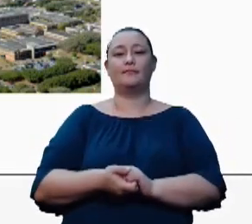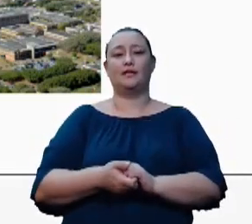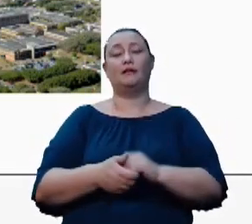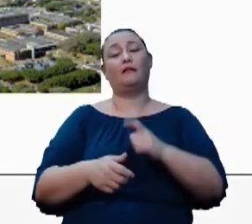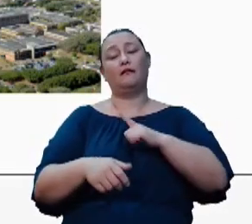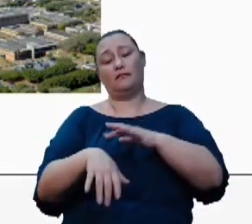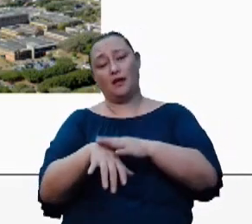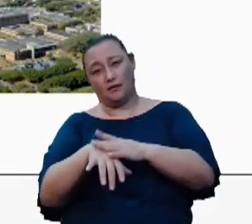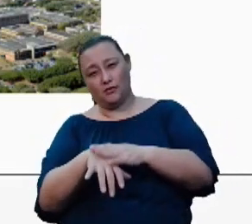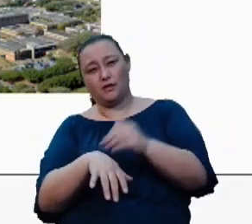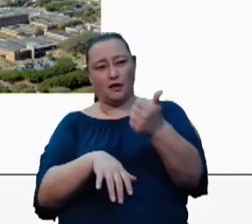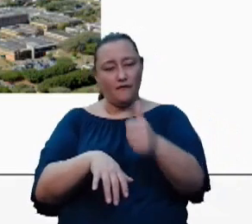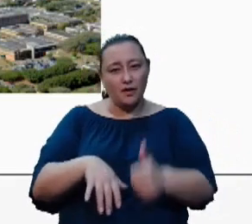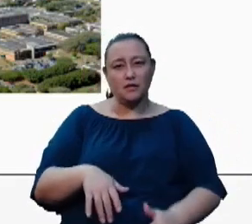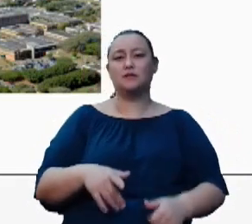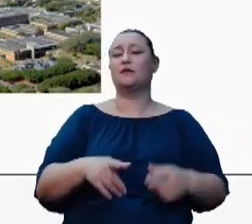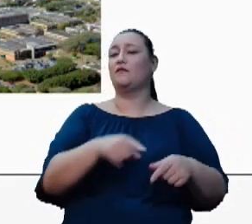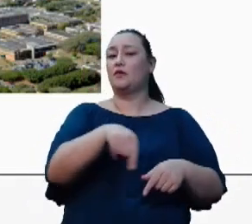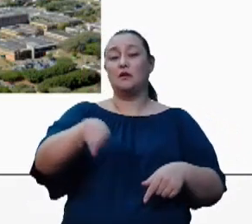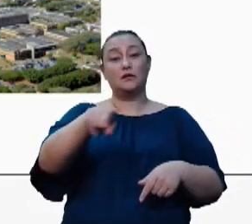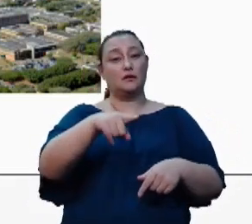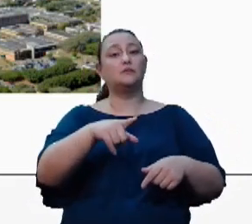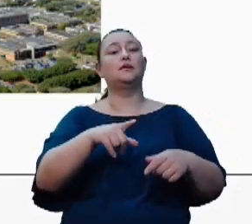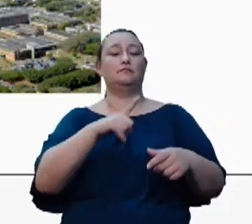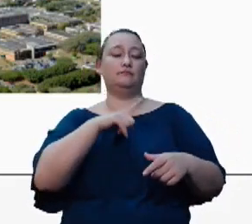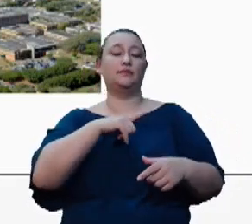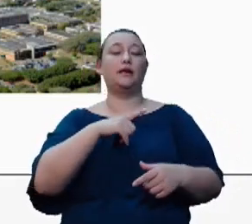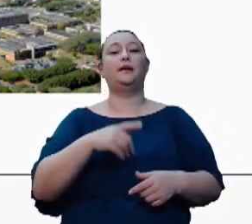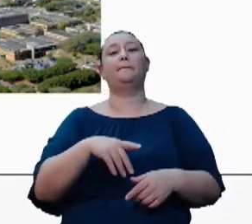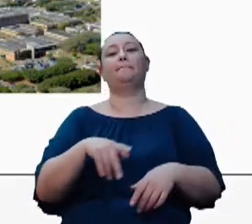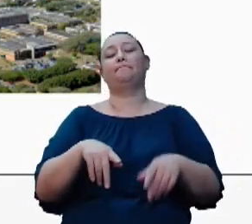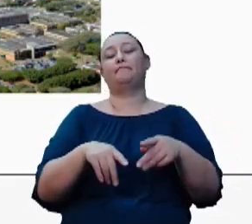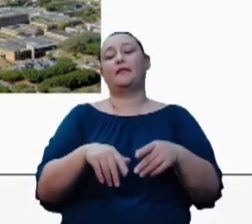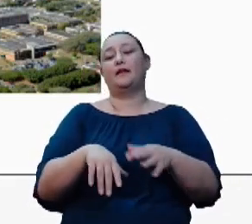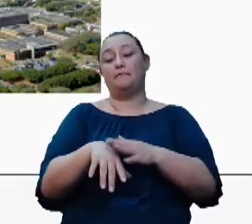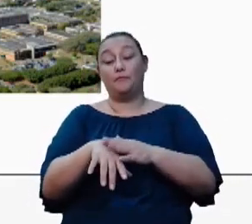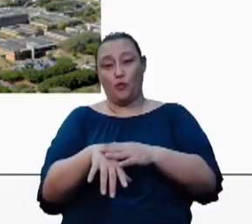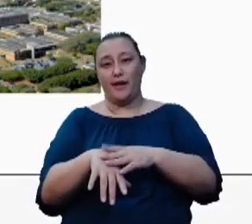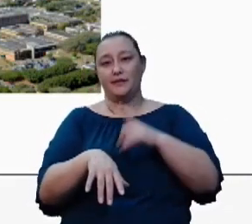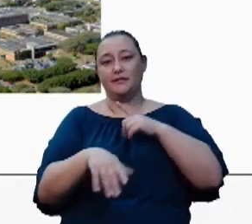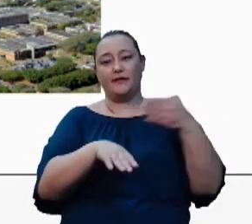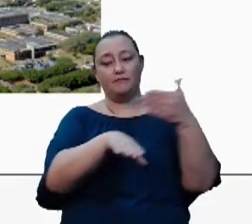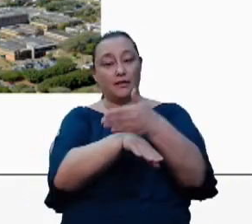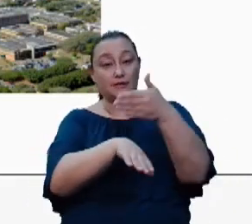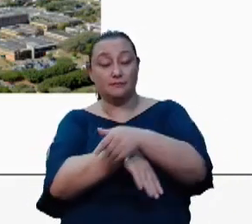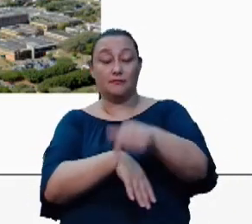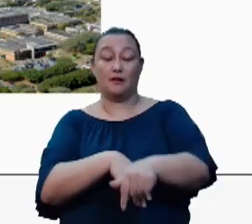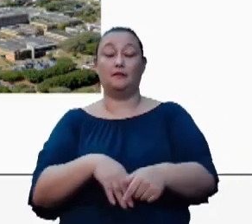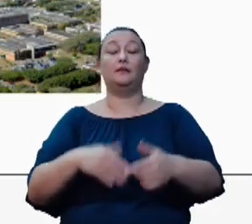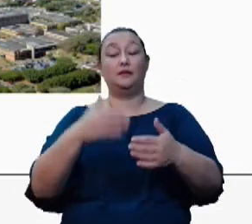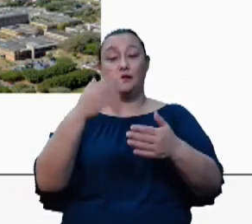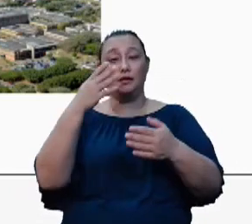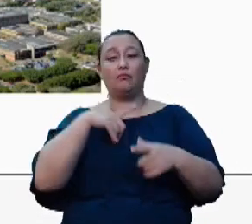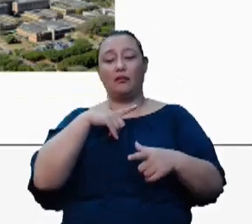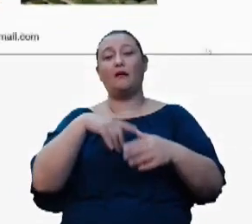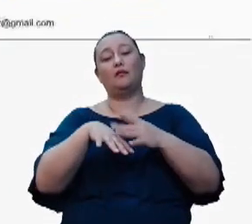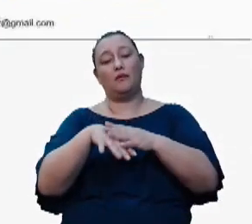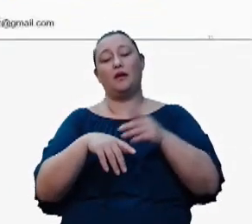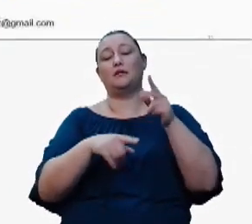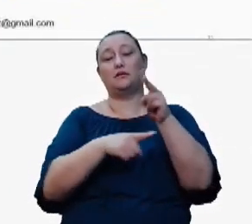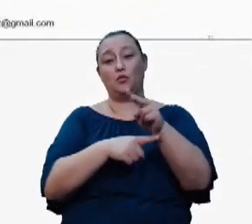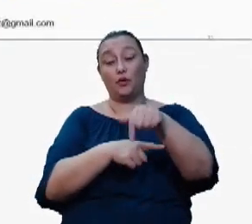espástica hereditária. Muitos de vocês são pacientes daqui e sempre convidando vocês a que acompanhem a gente, já que a